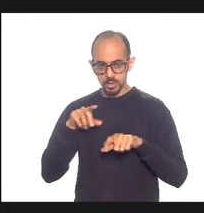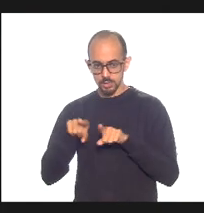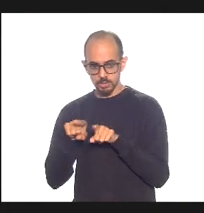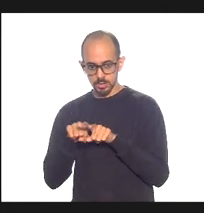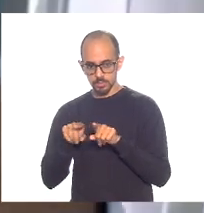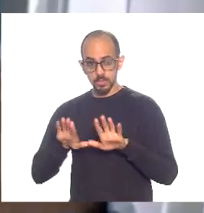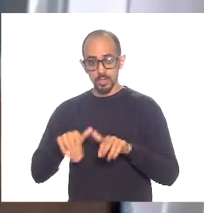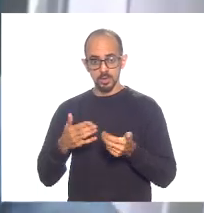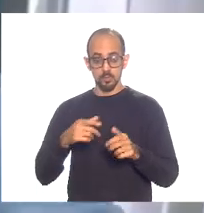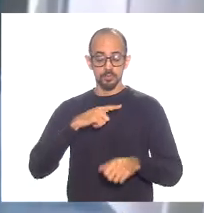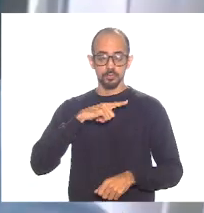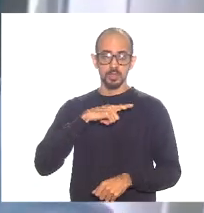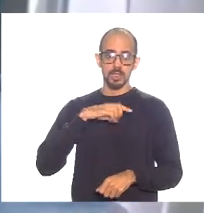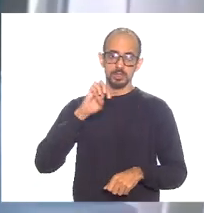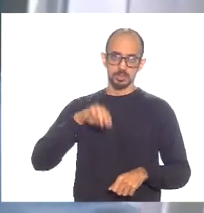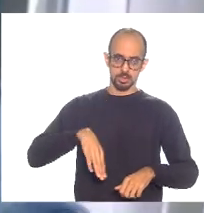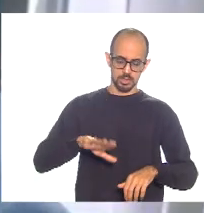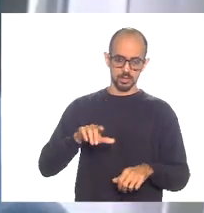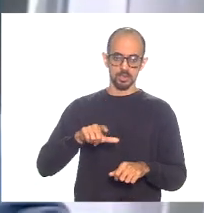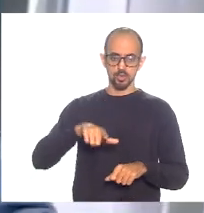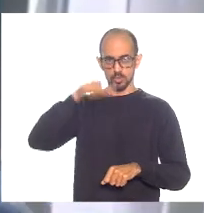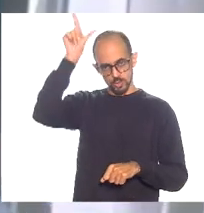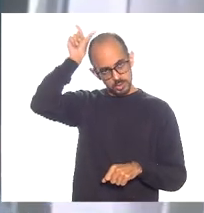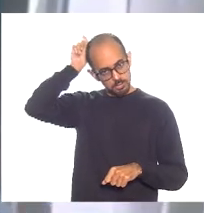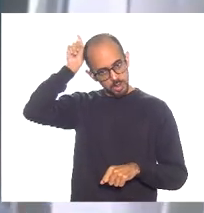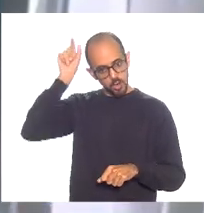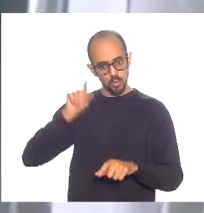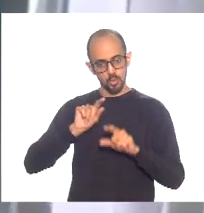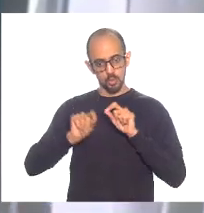seguinte, tem sim, deputado Luiz Paulo, tem sim